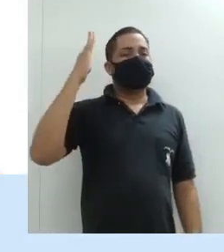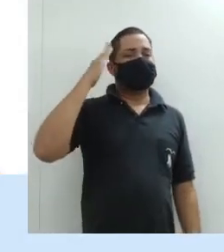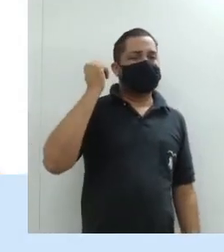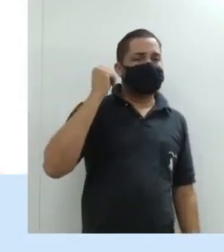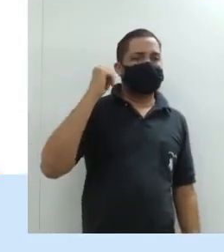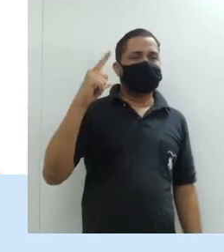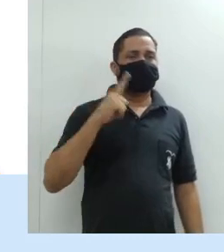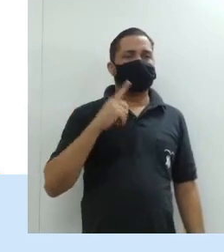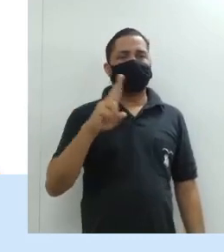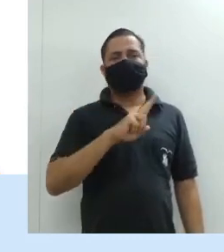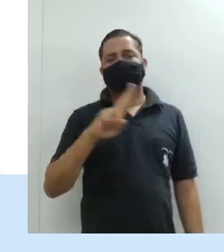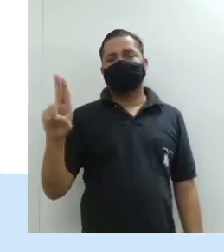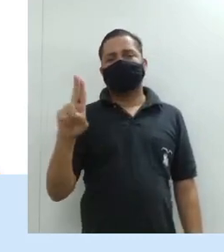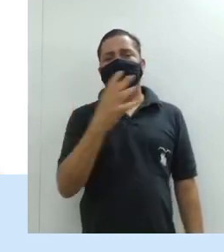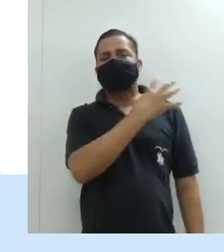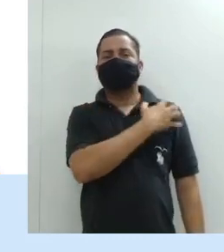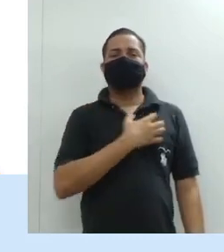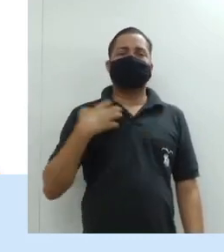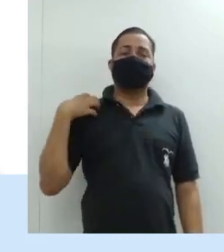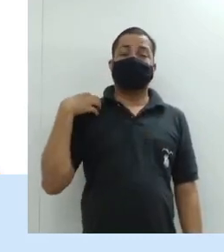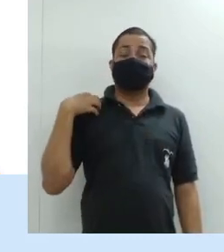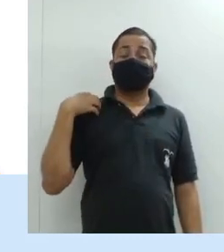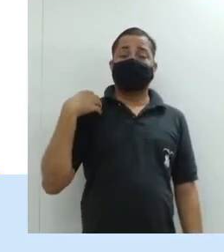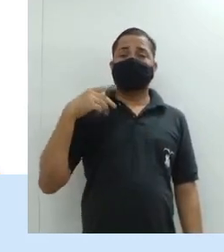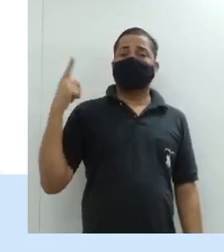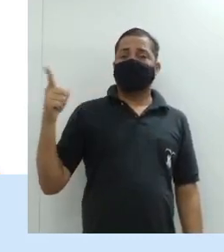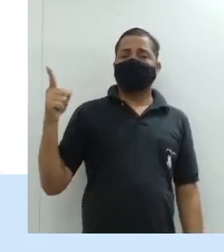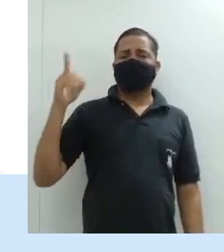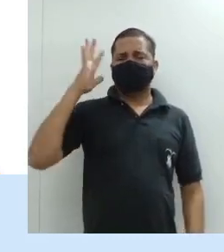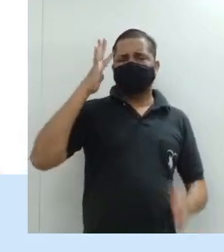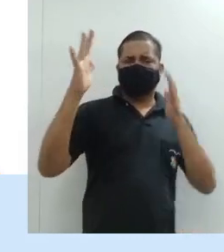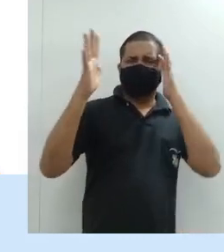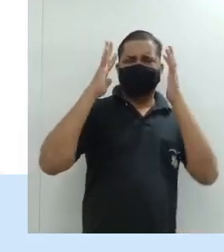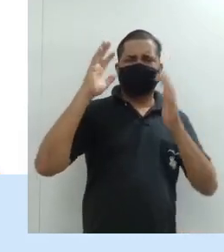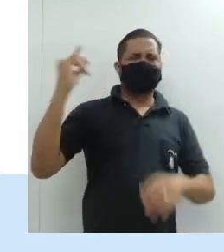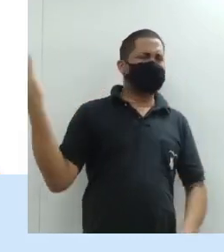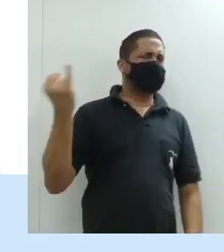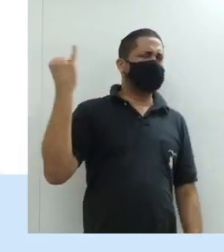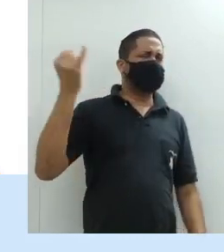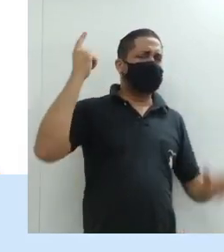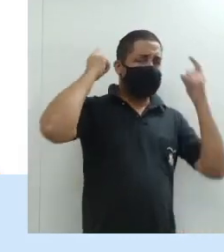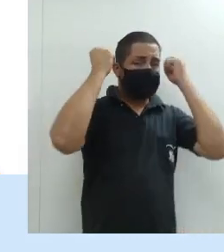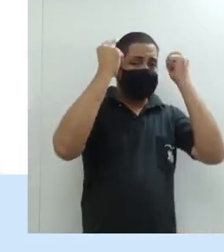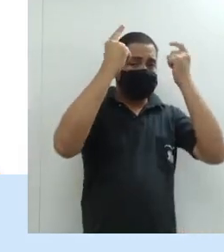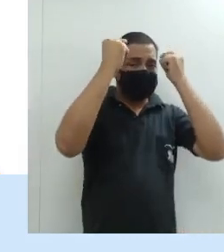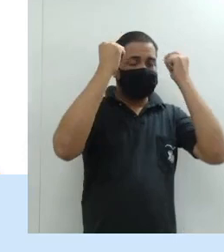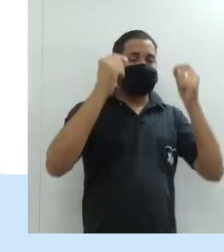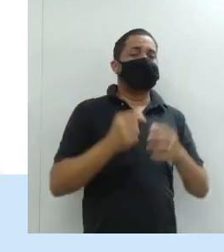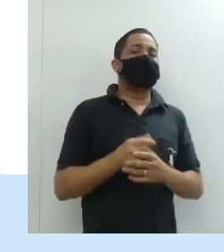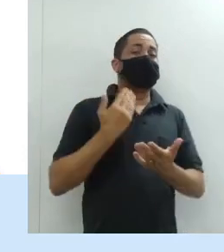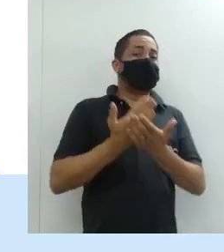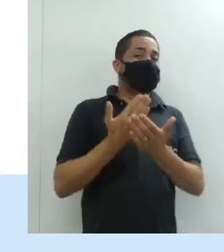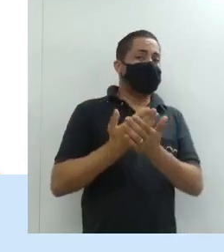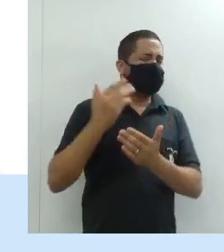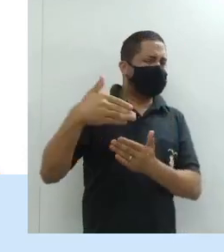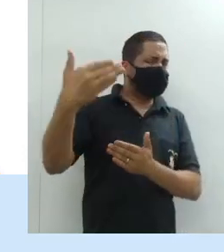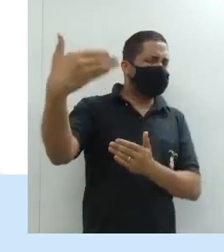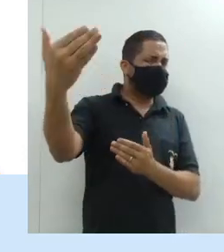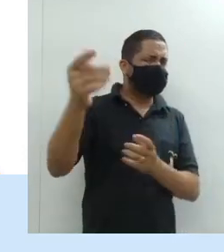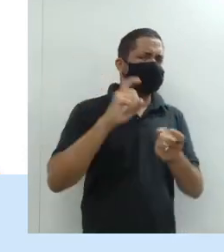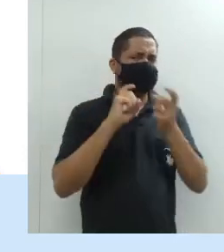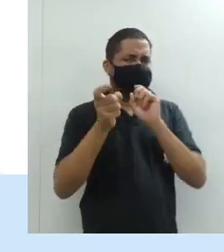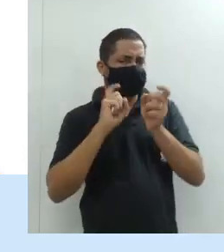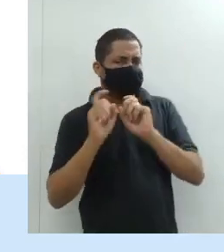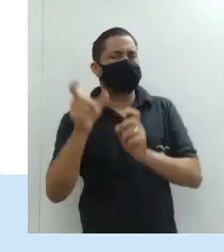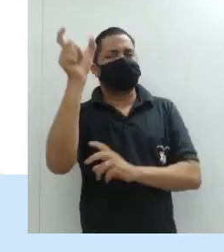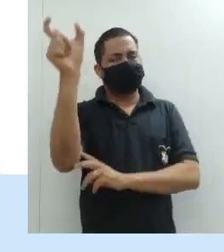nós temos o nome Platão, um grande filósofo grego, que em uma das próximas aulas iremos debater